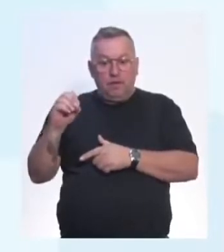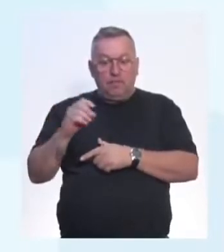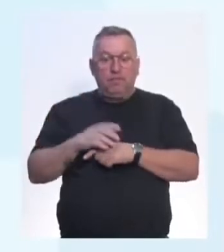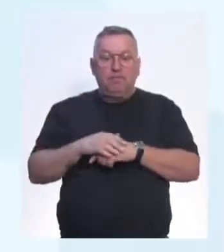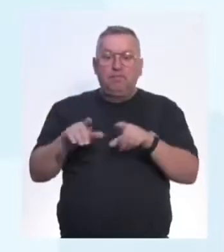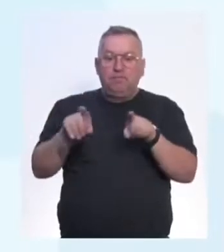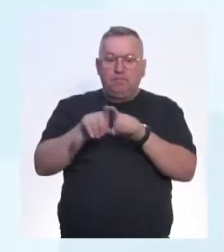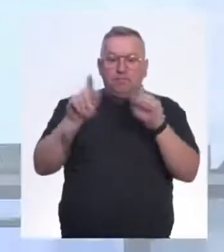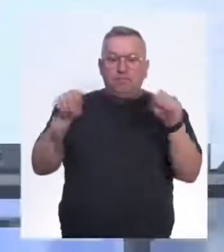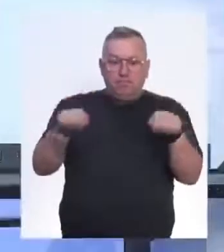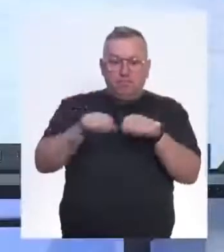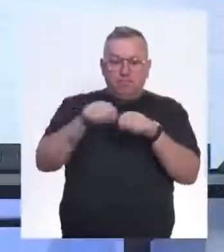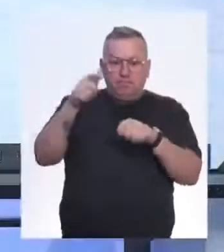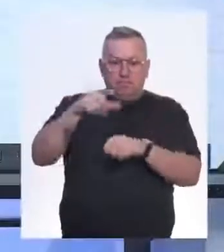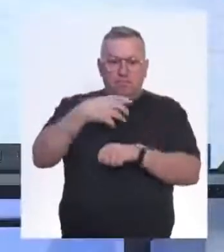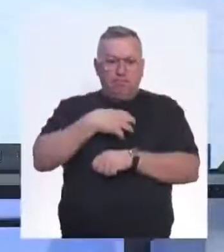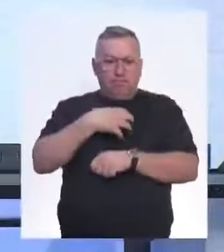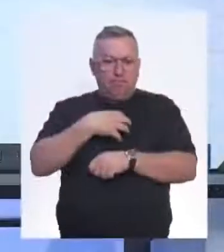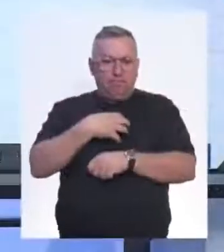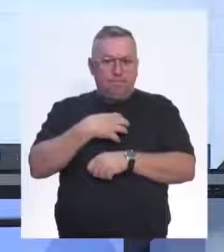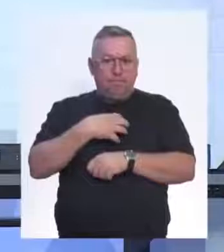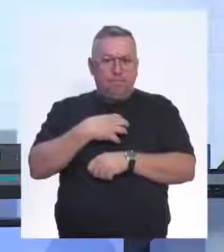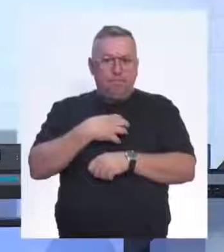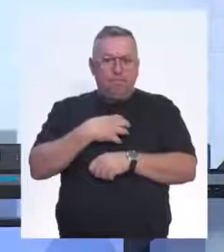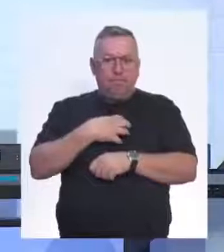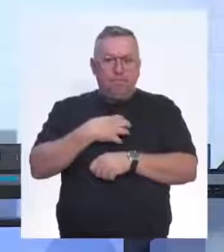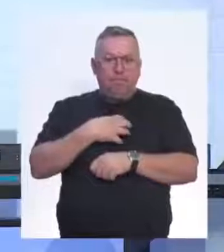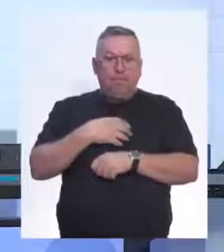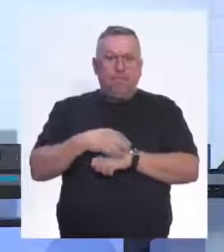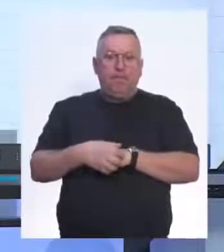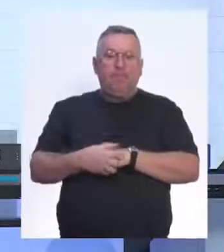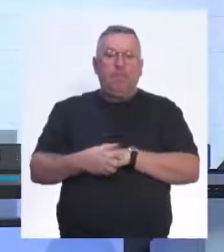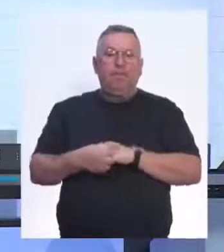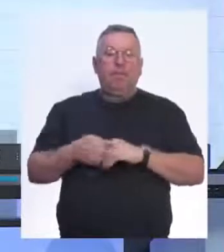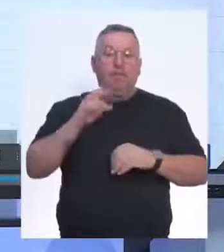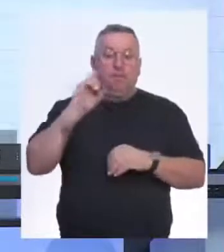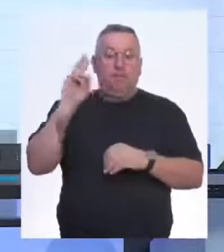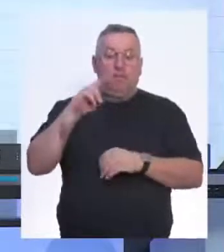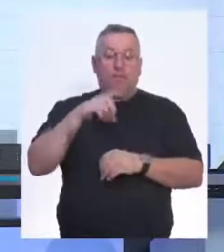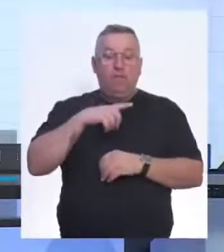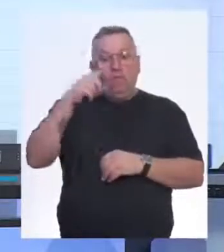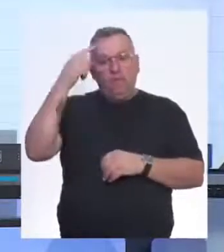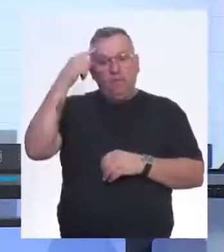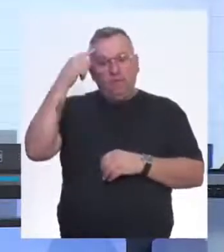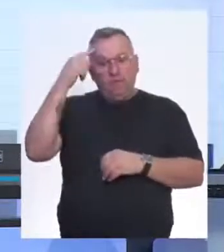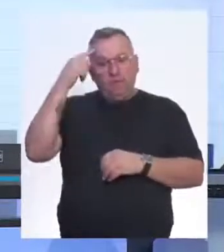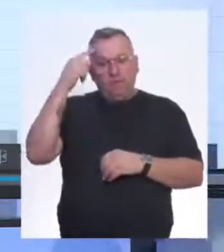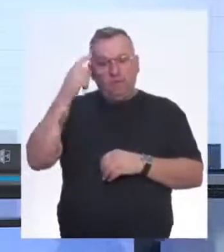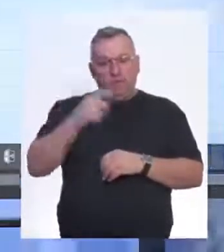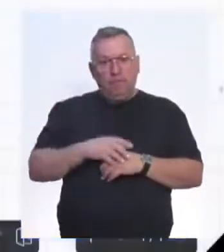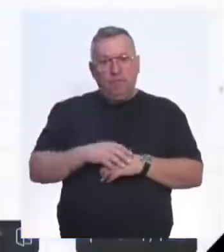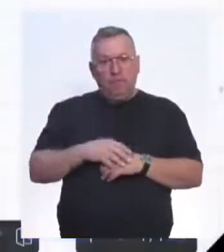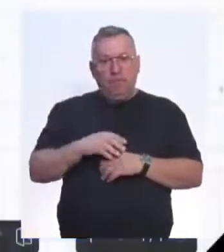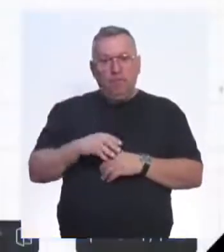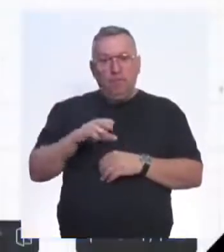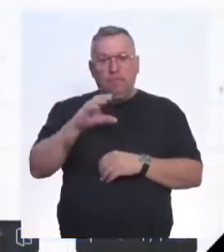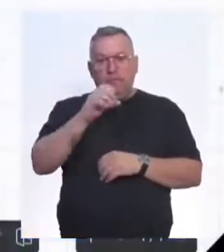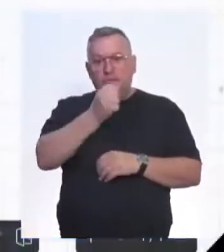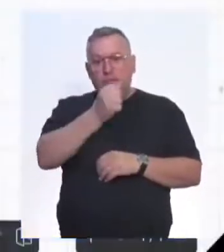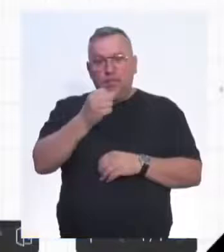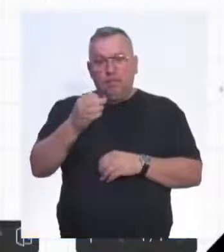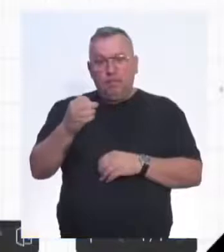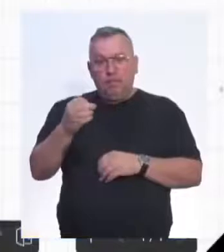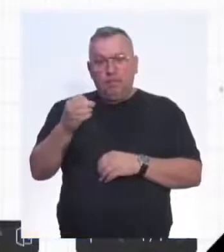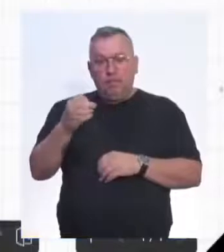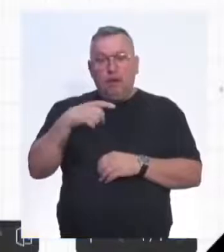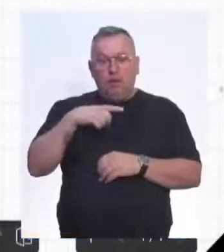também poderia fazer de uma outra forma, vocês poderiam fazer de um outro modelo. Então, eu tenho que pensar que 600 aqui, ó, é